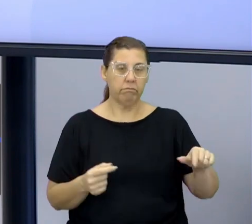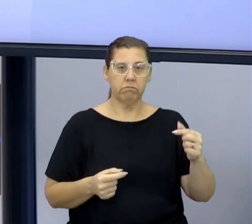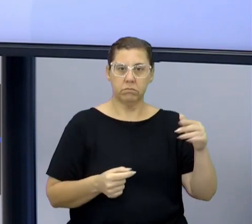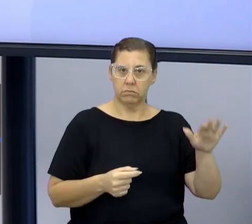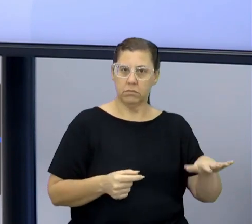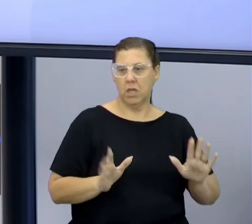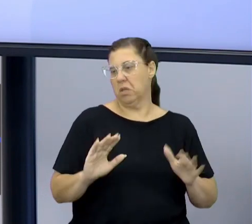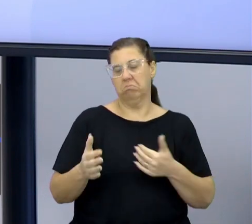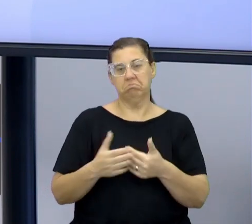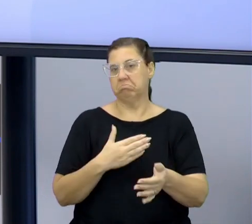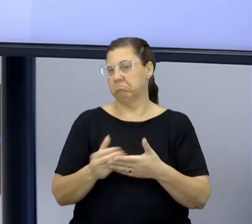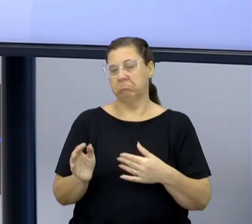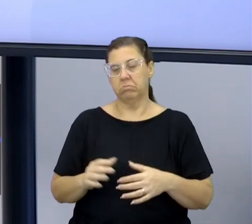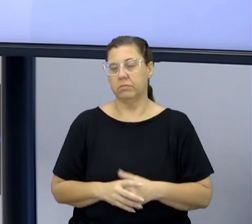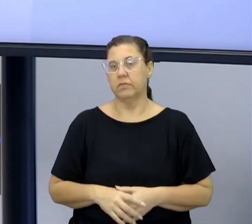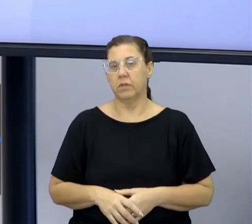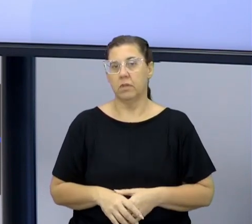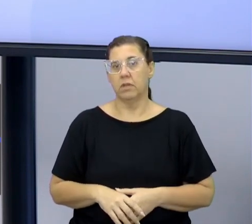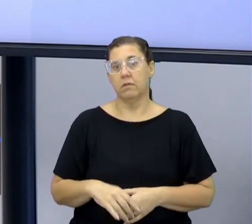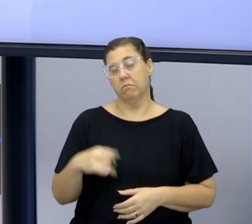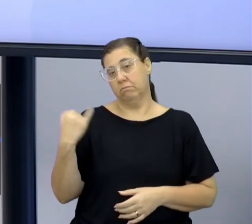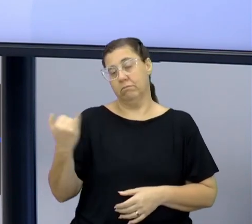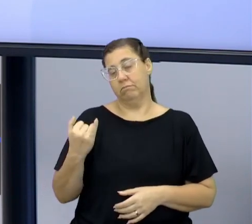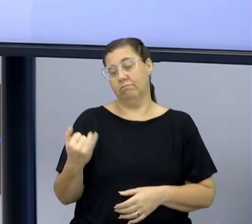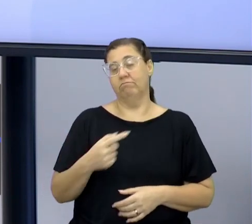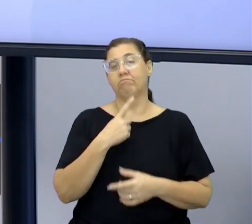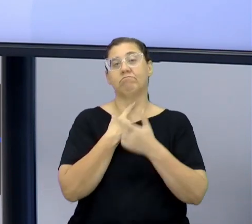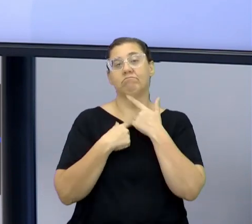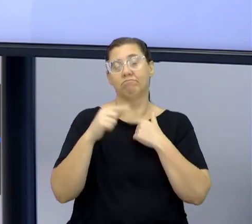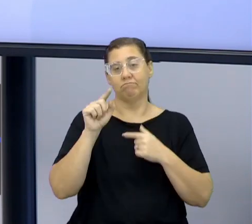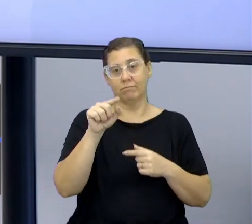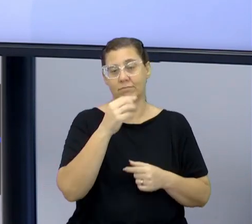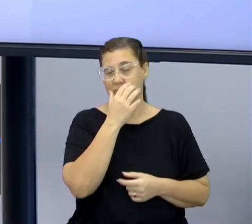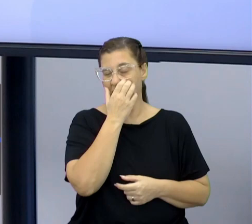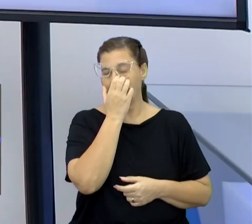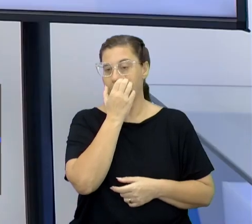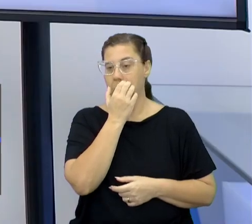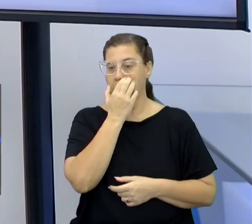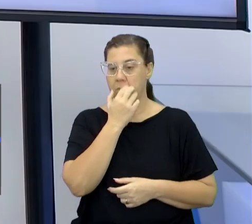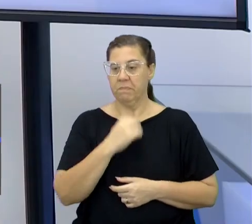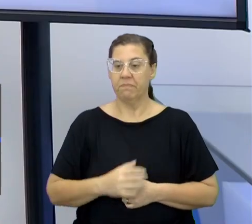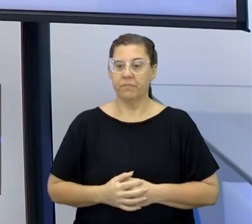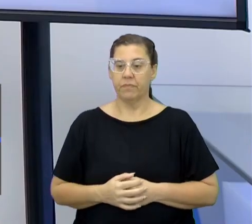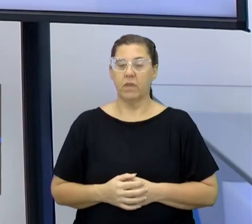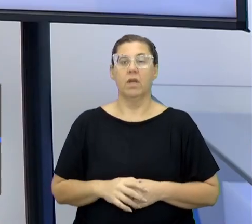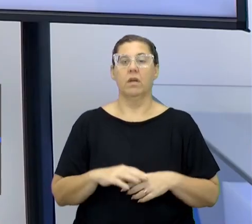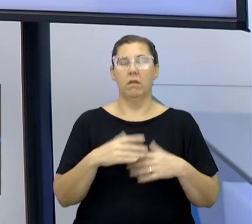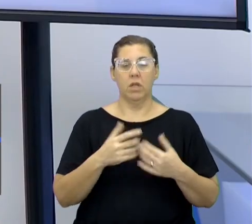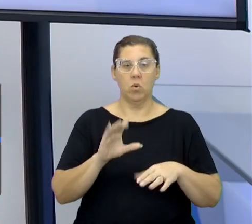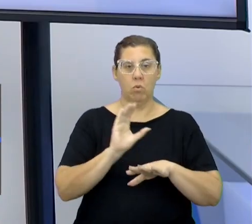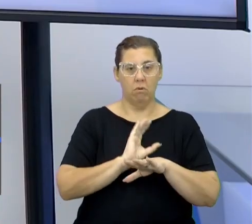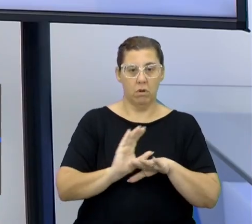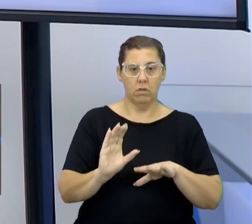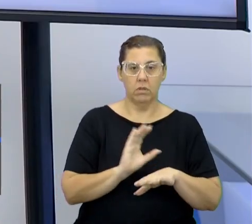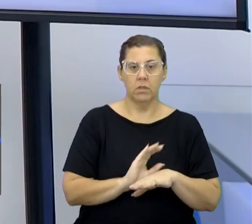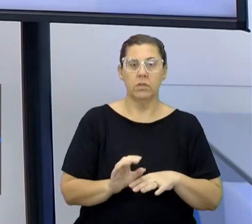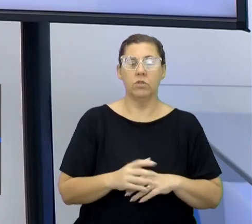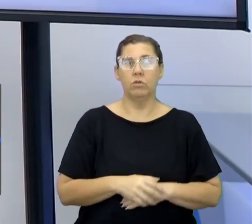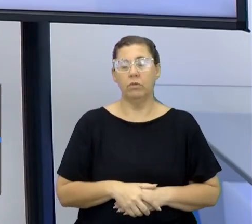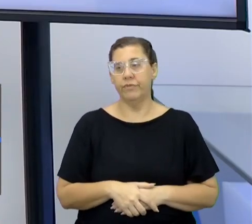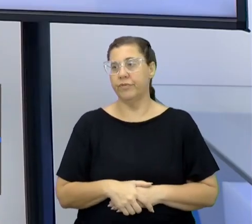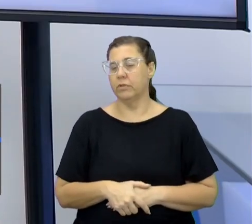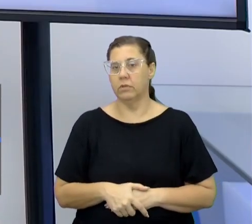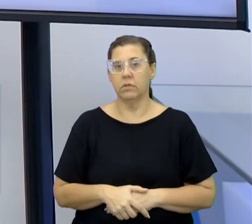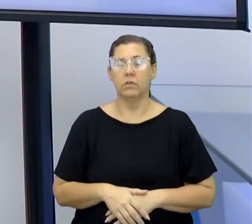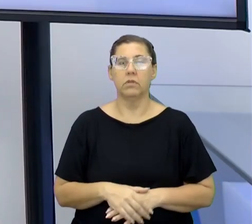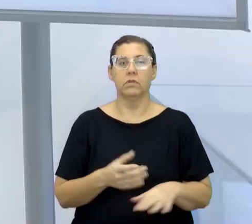Pouco importa. Importa o seu. Nesse momento, importa o seu. Então, a gente tem aí o curso de inglês e a academia.